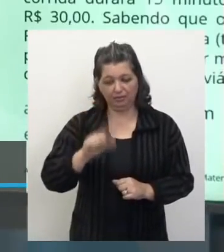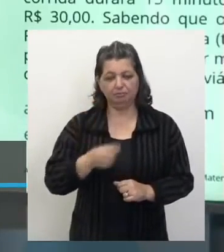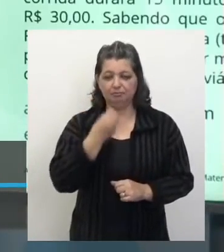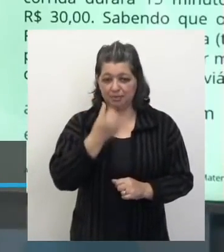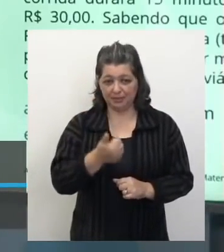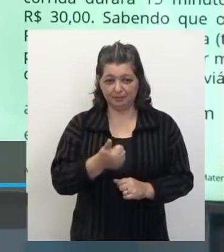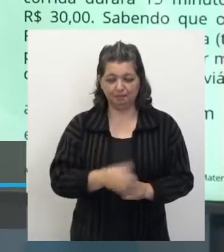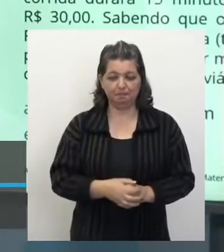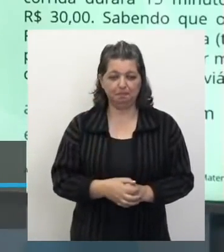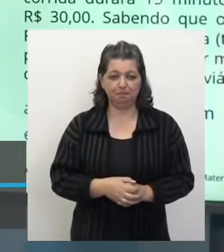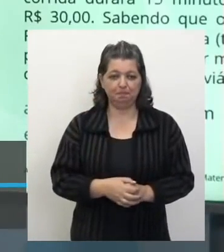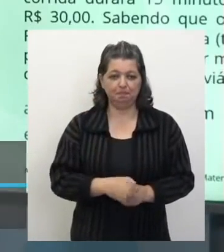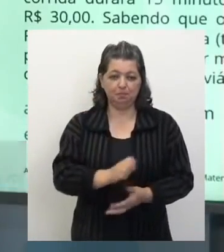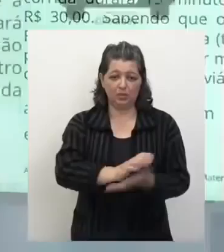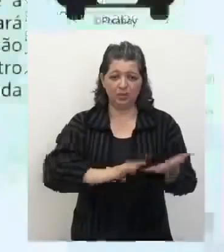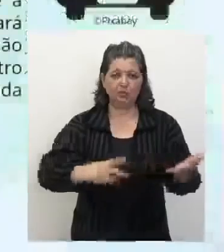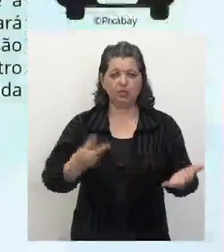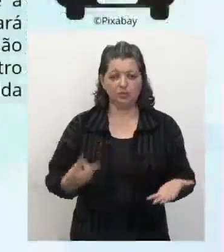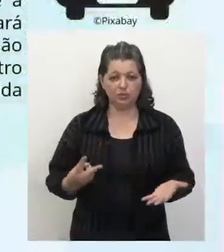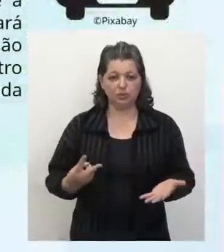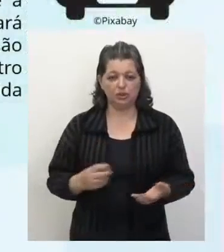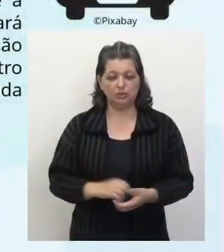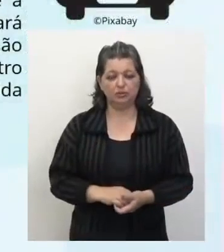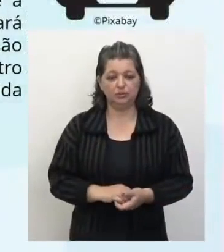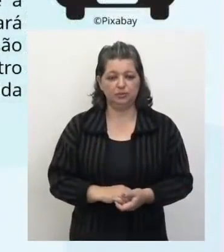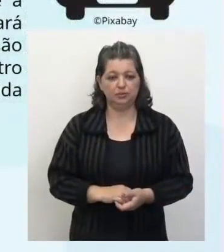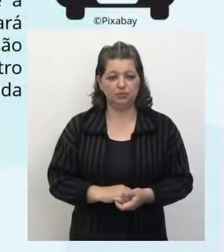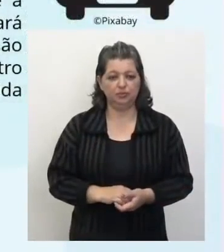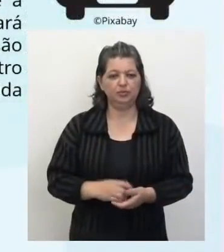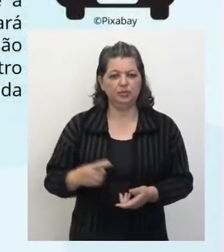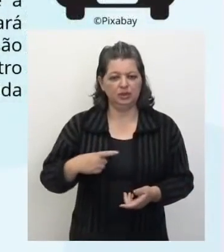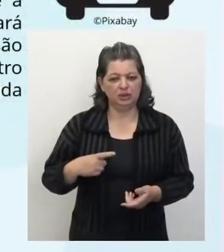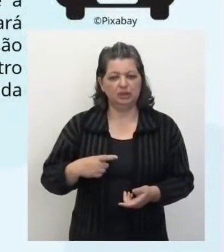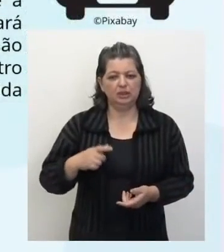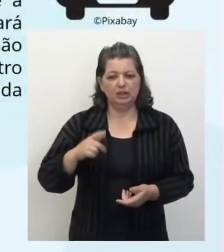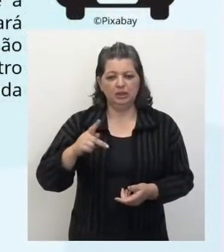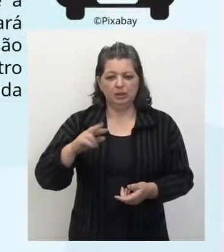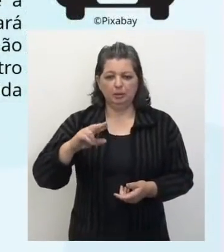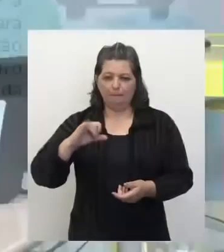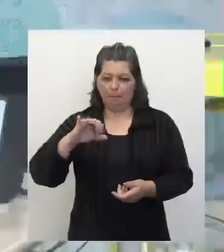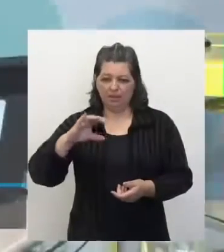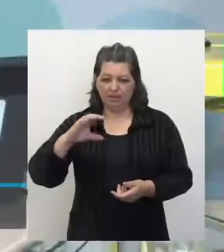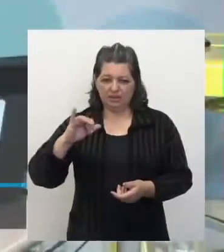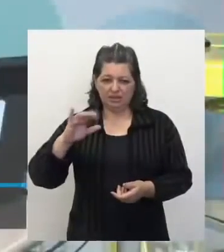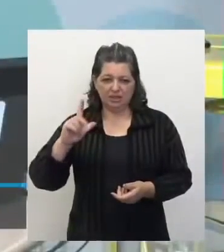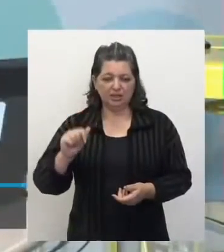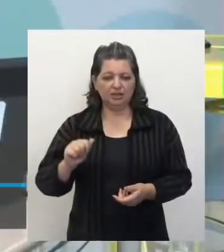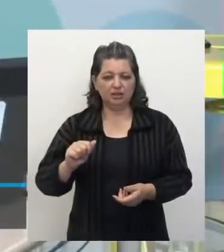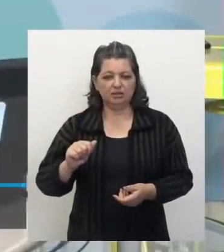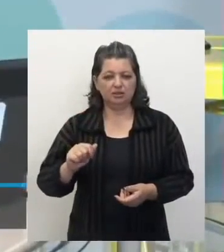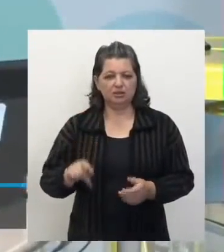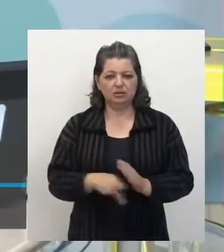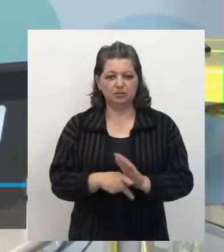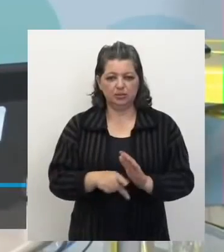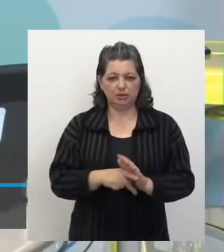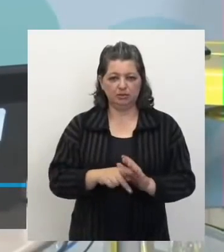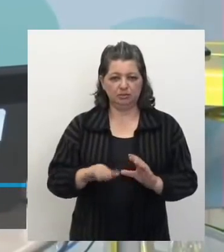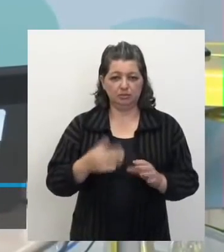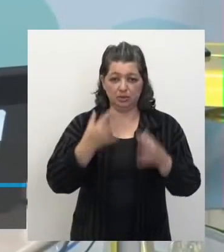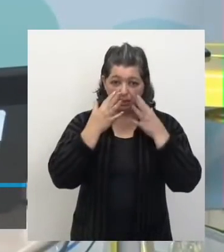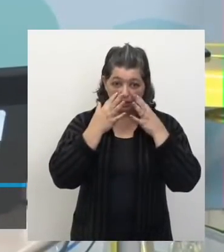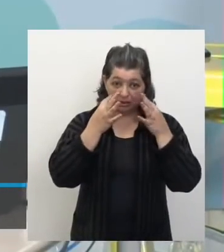ela vendeu o suficiente para ter lucro acima do que ela investiu, tá ok? E aí você expõe o raciocínio que você